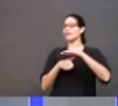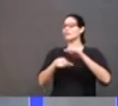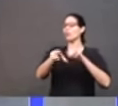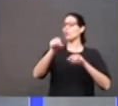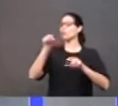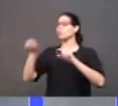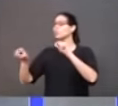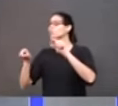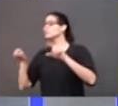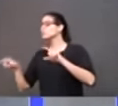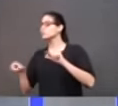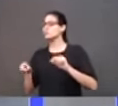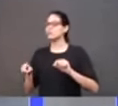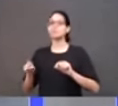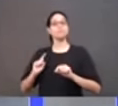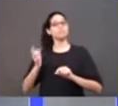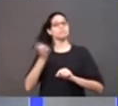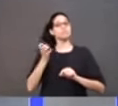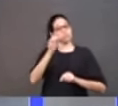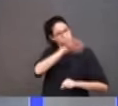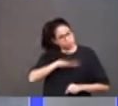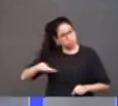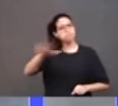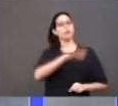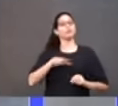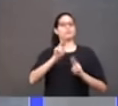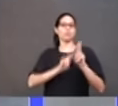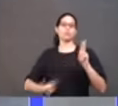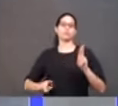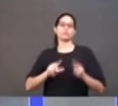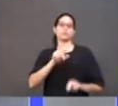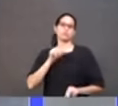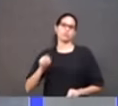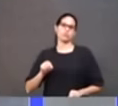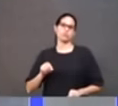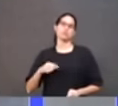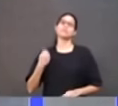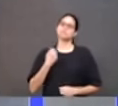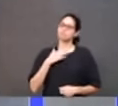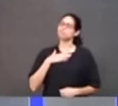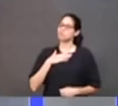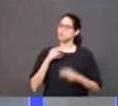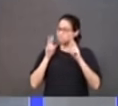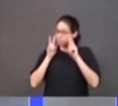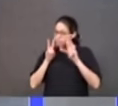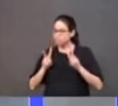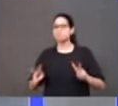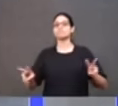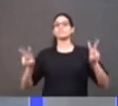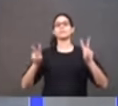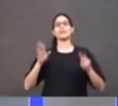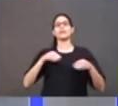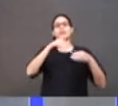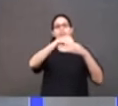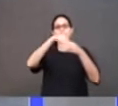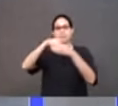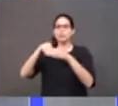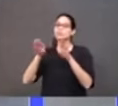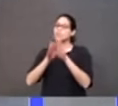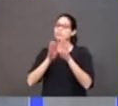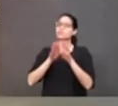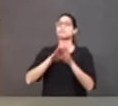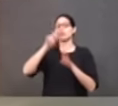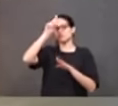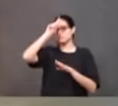comunidade como um todo possa escolher. E, da mesma forma, nossa visão é a de fragmentação, divisão da eleição do Hospital de Clínicas das